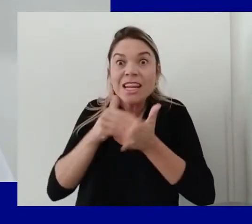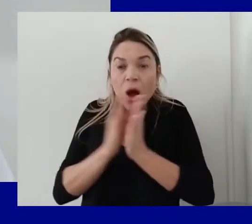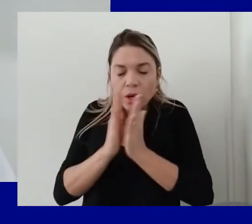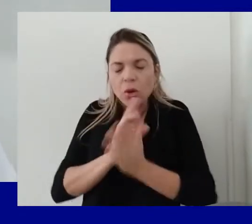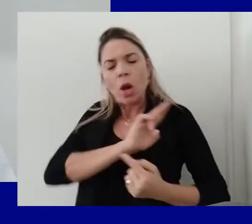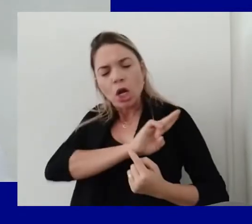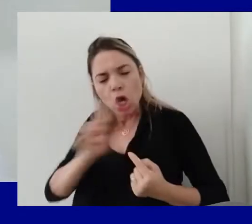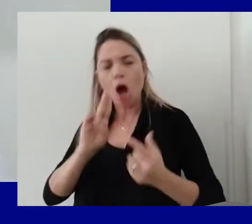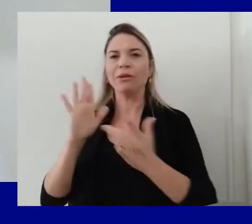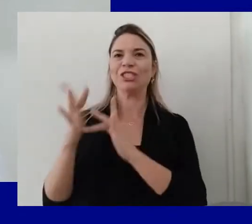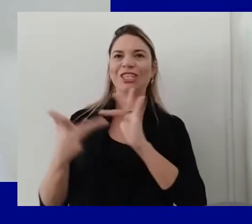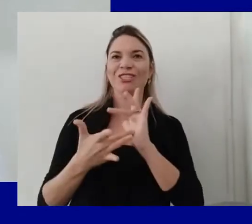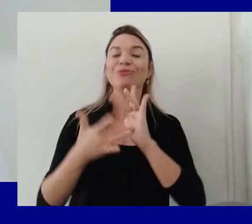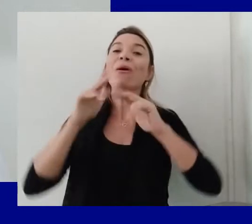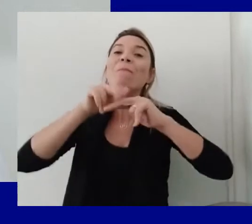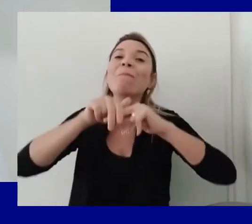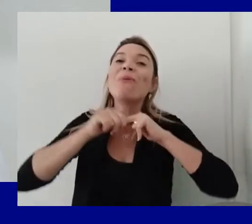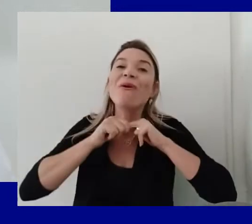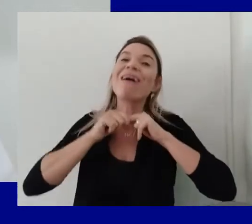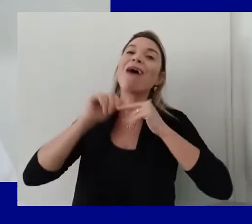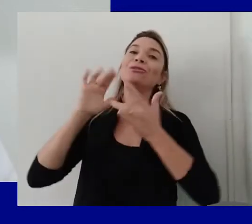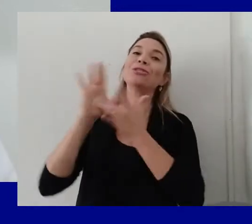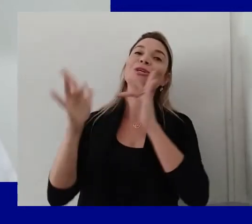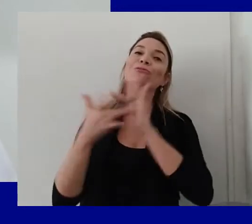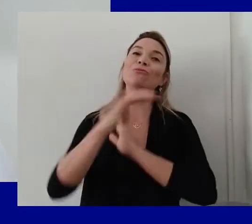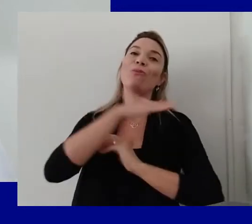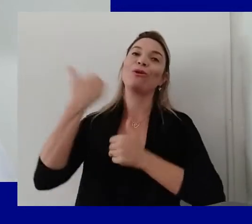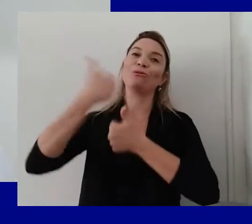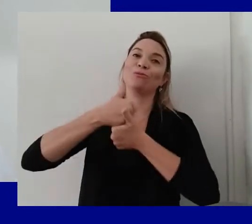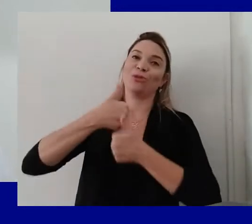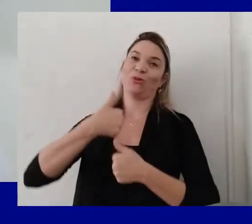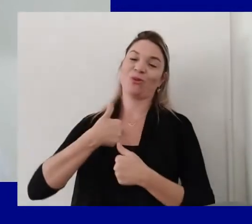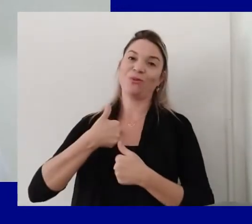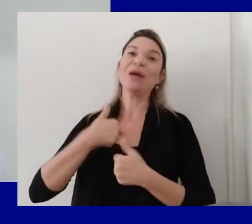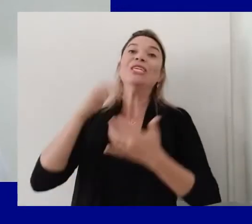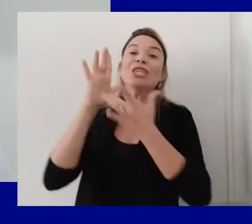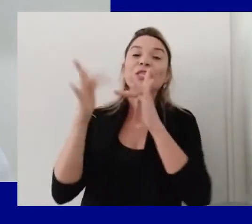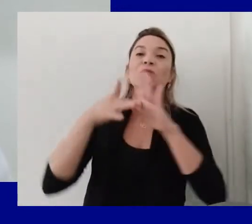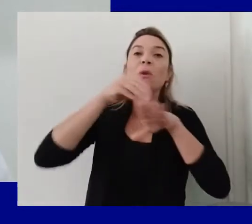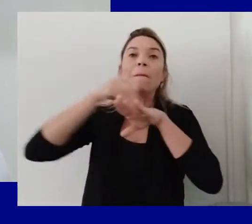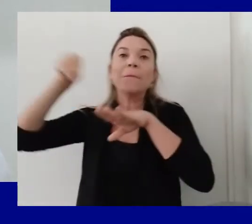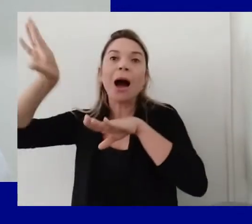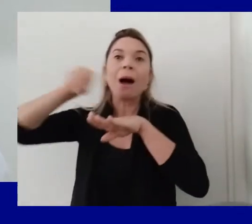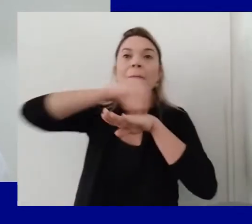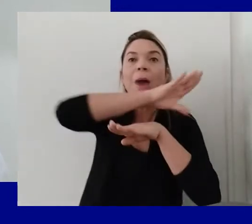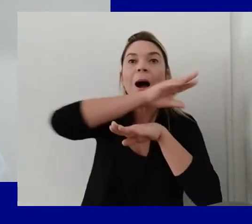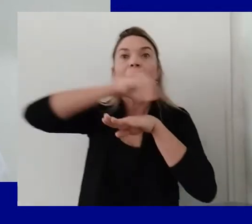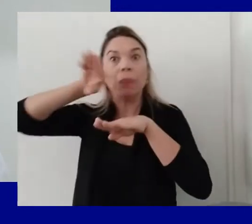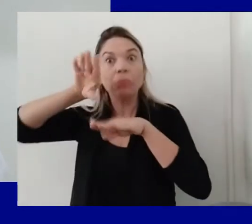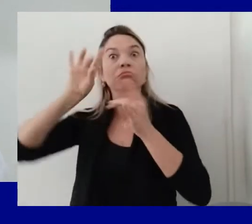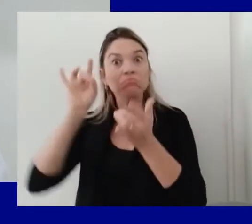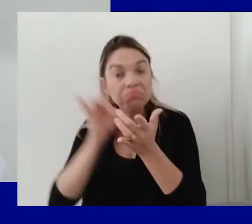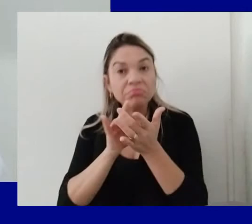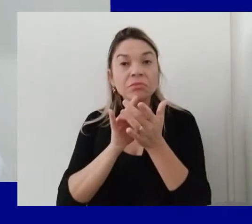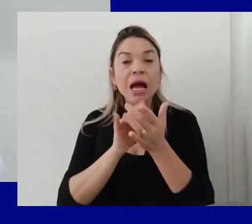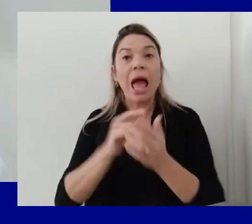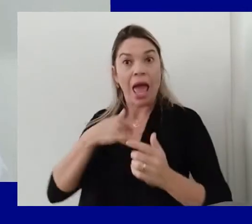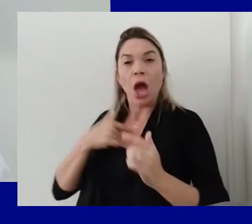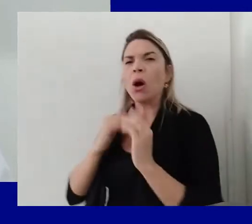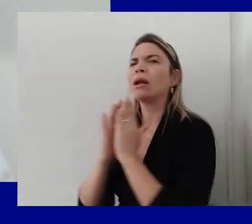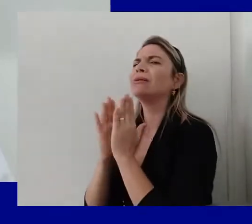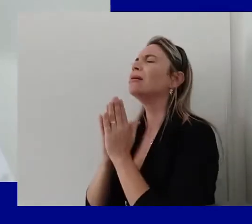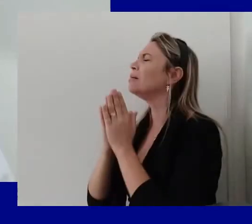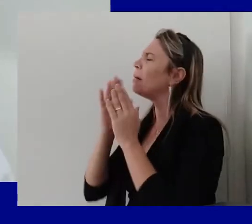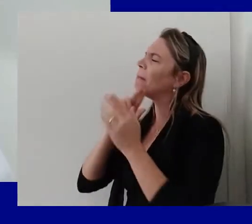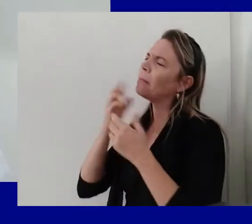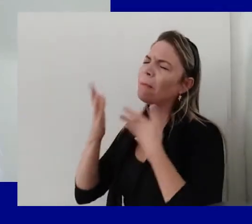pode ter comunicação pessoal com Ele através da pessoa e da obra de Jesus. Se Deus